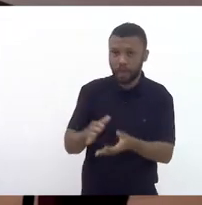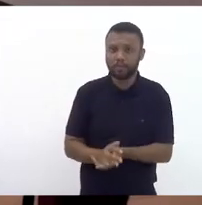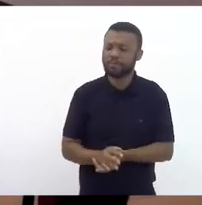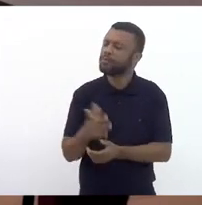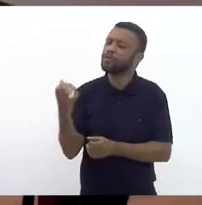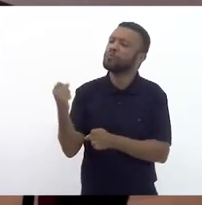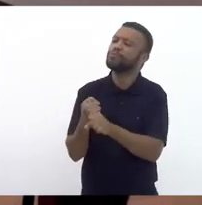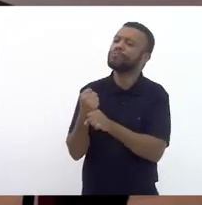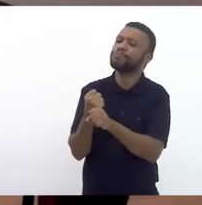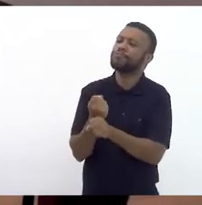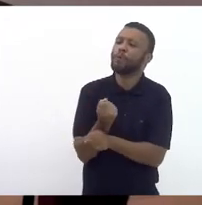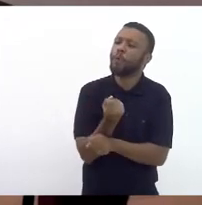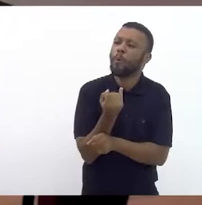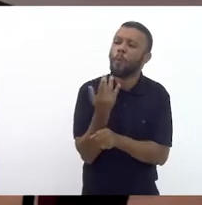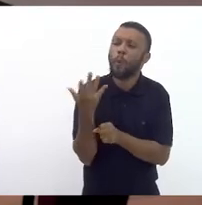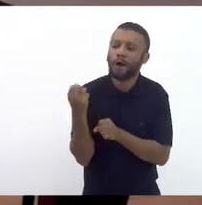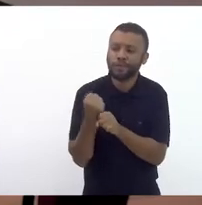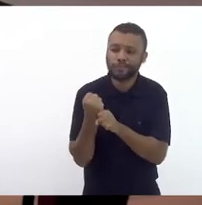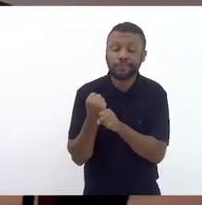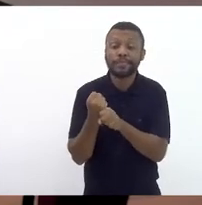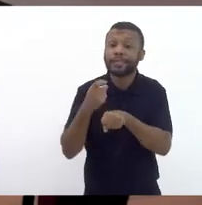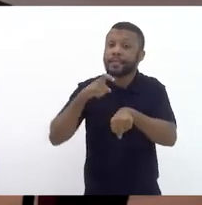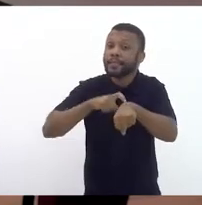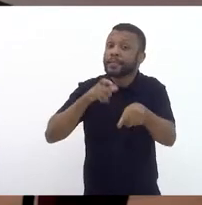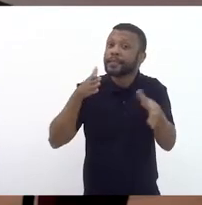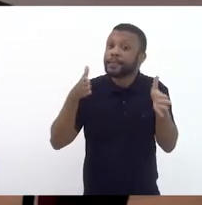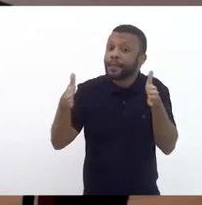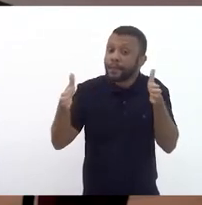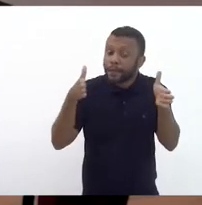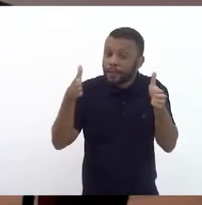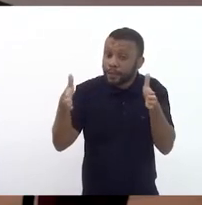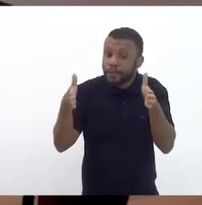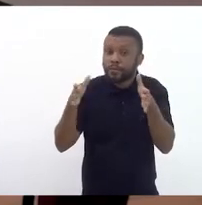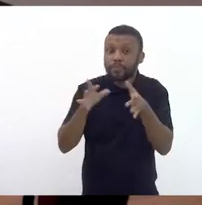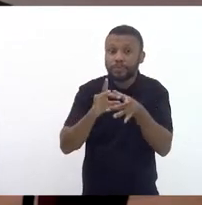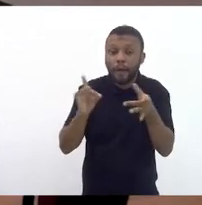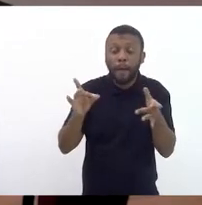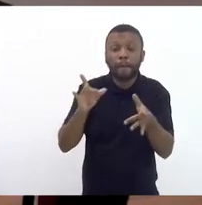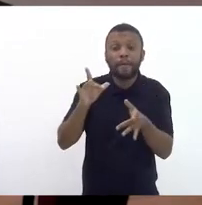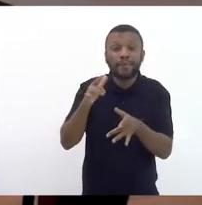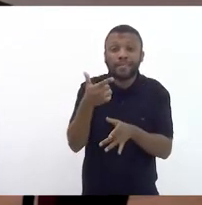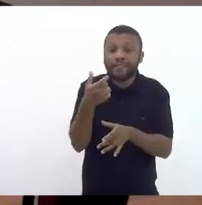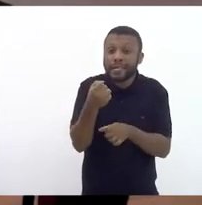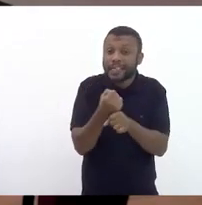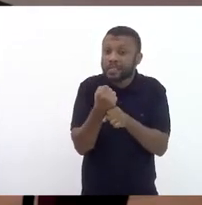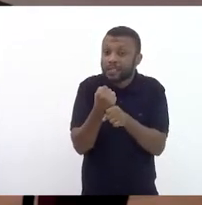anos isso, doutor? Nesse período da concessão. Mais de 20 anos.